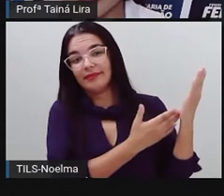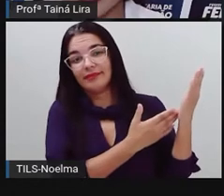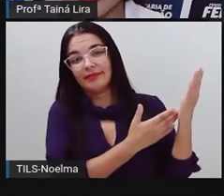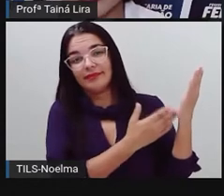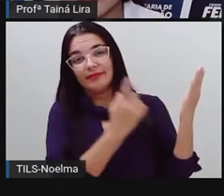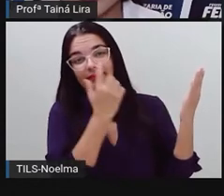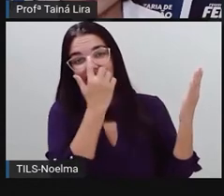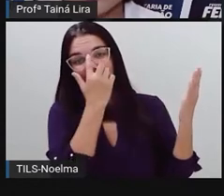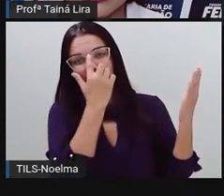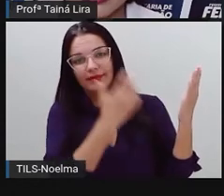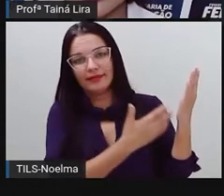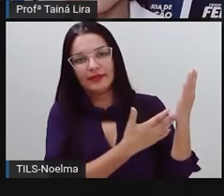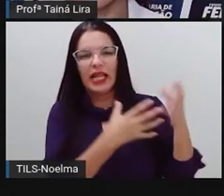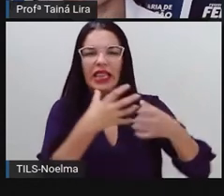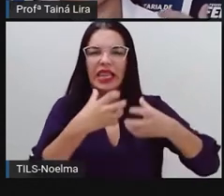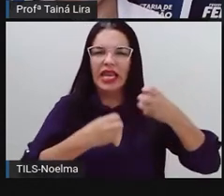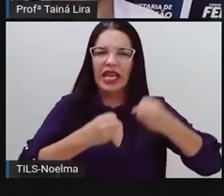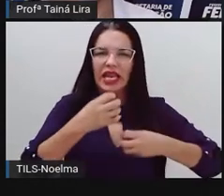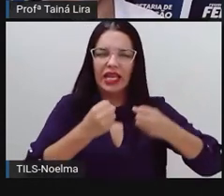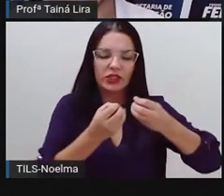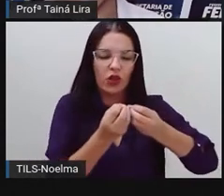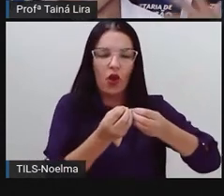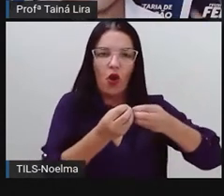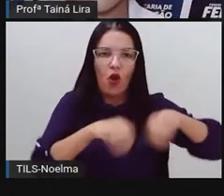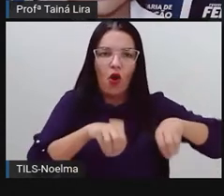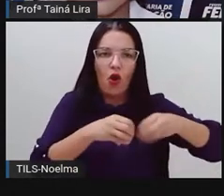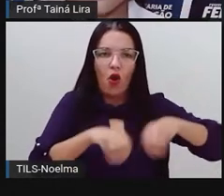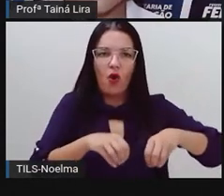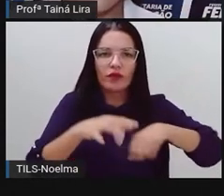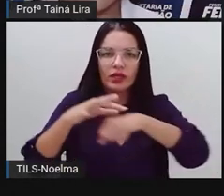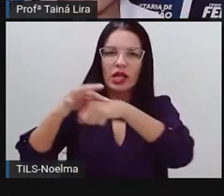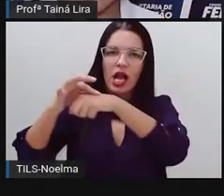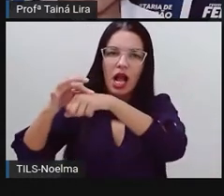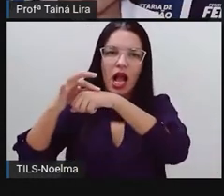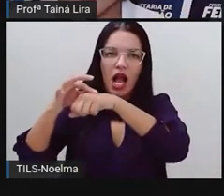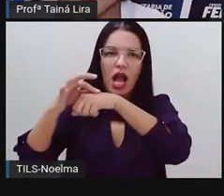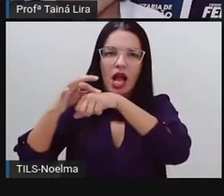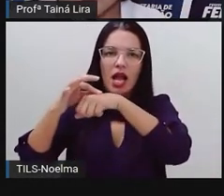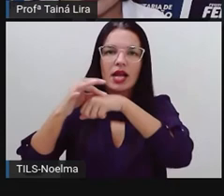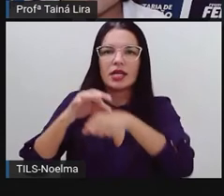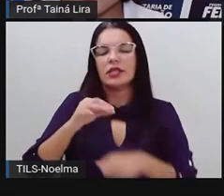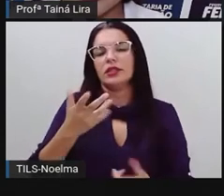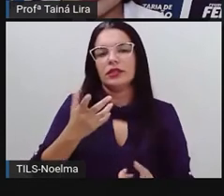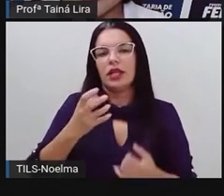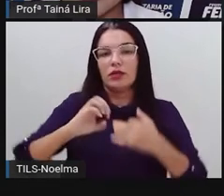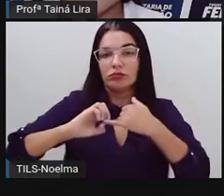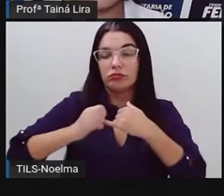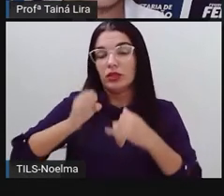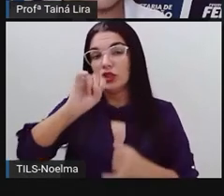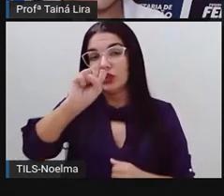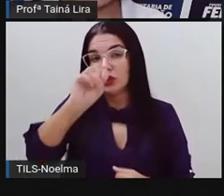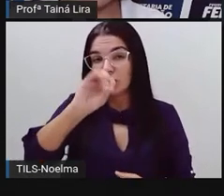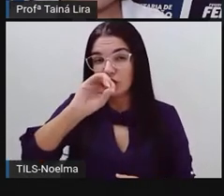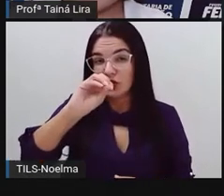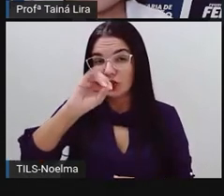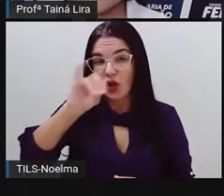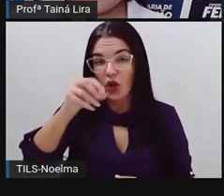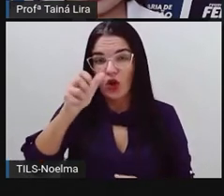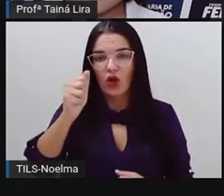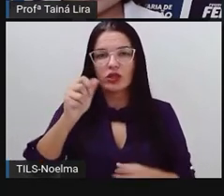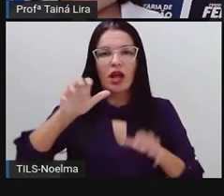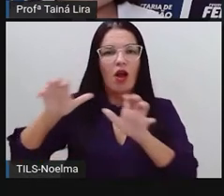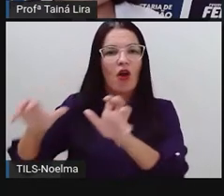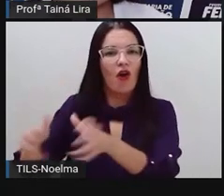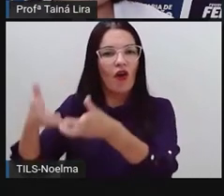aqui da zona rural pro o leite os ovos a carne soja as hortaliças tá